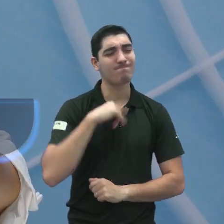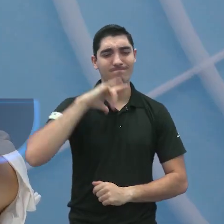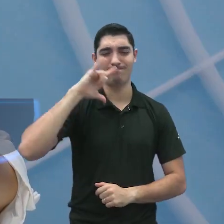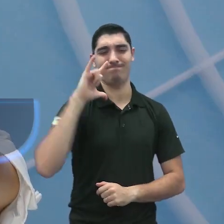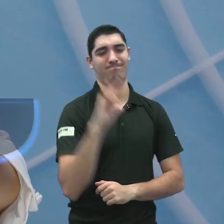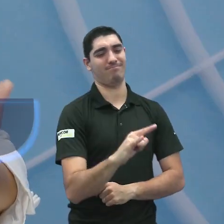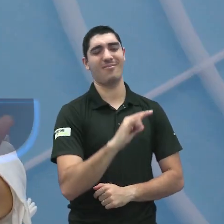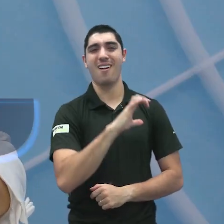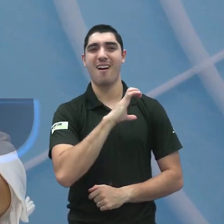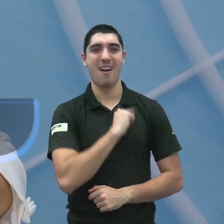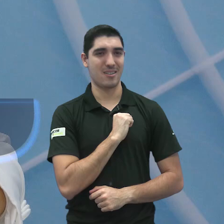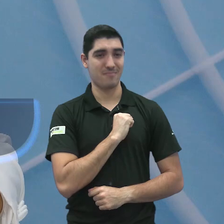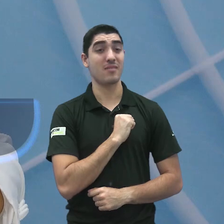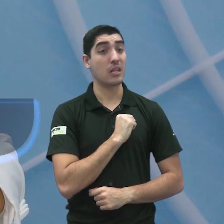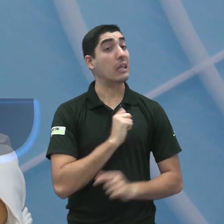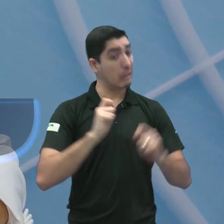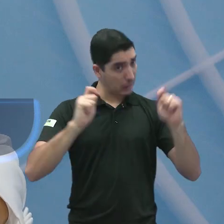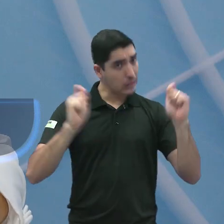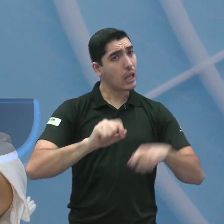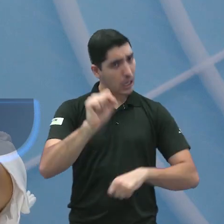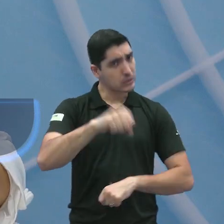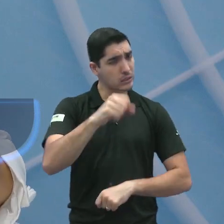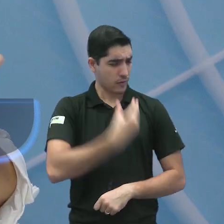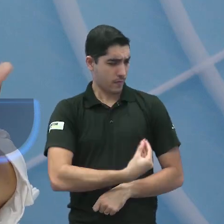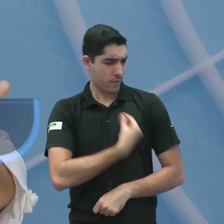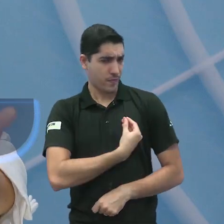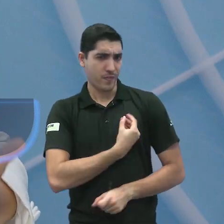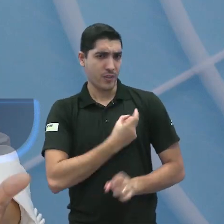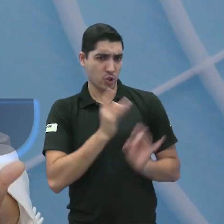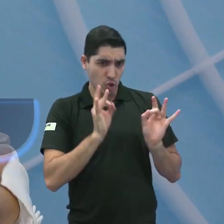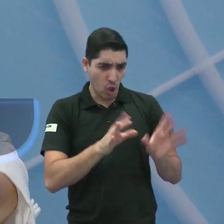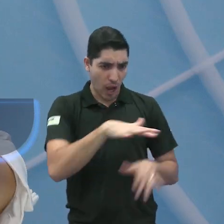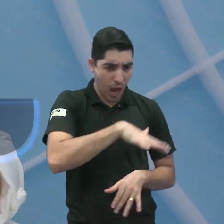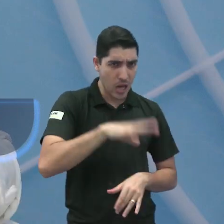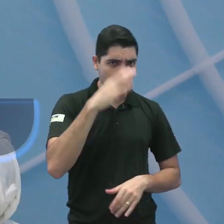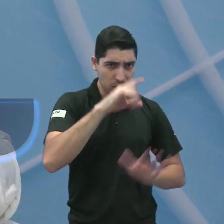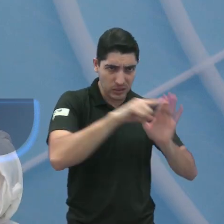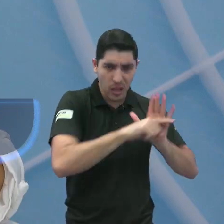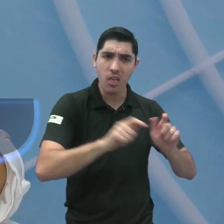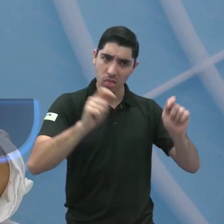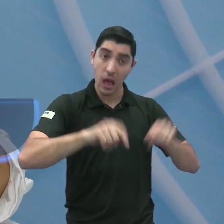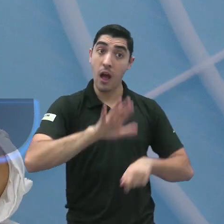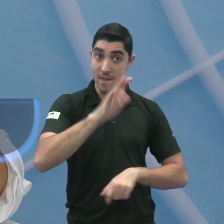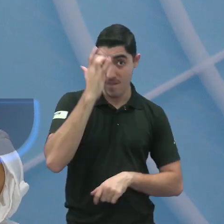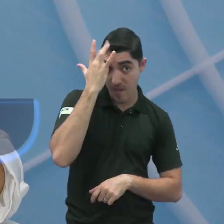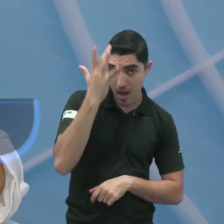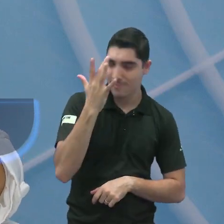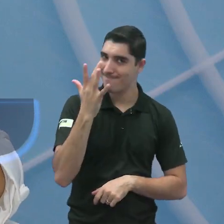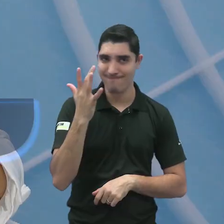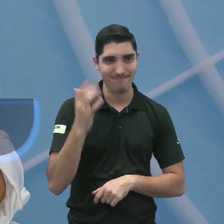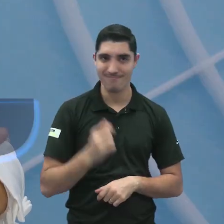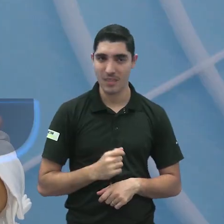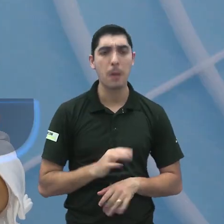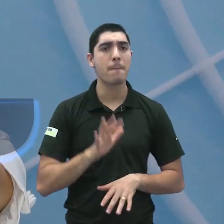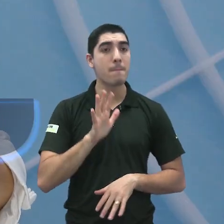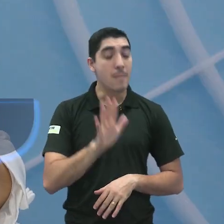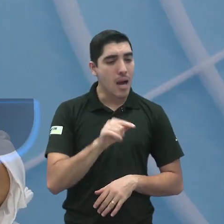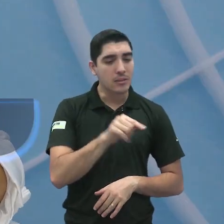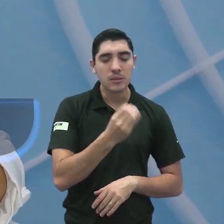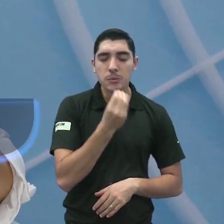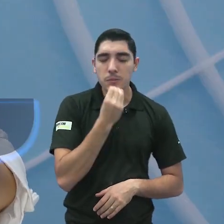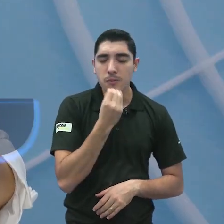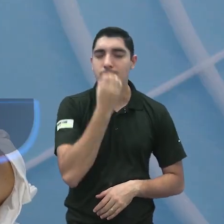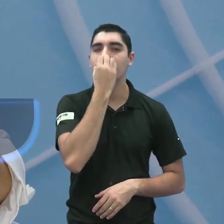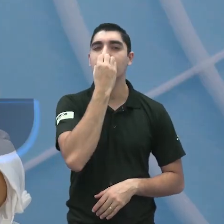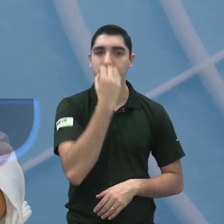consegue viver da ciência, sim, mas não é um caminho fácil. Mas, porém, é um caminho que vale a pena. Porque